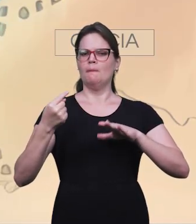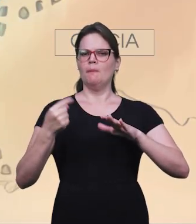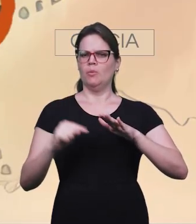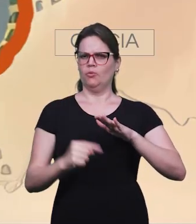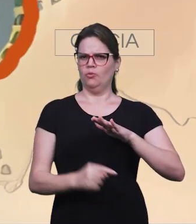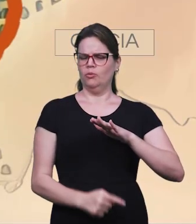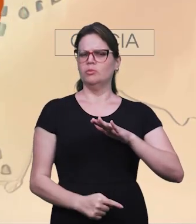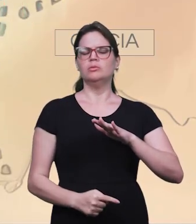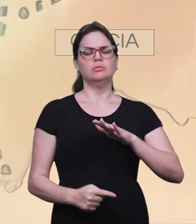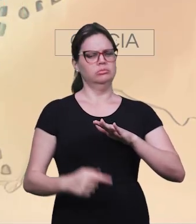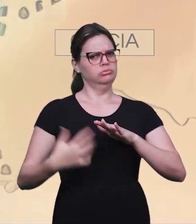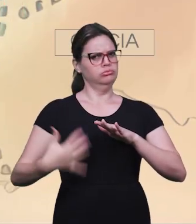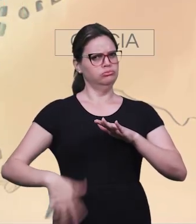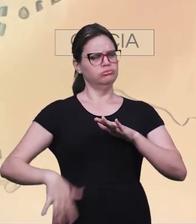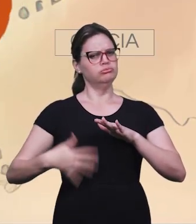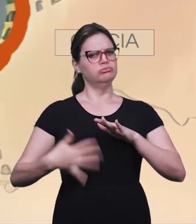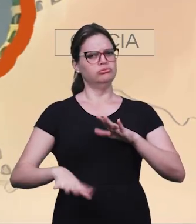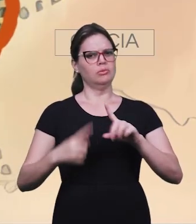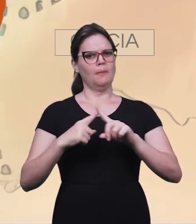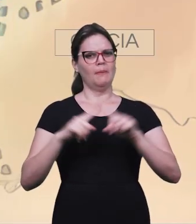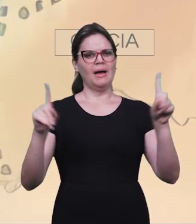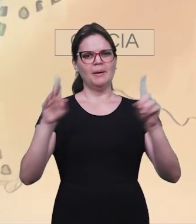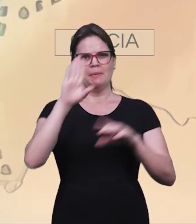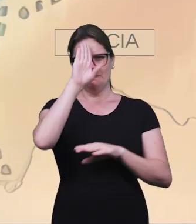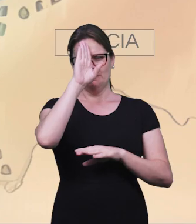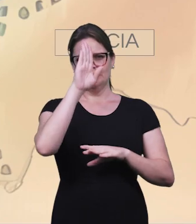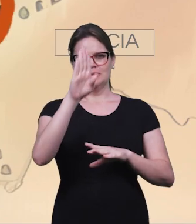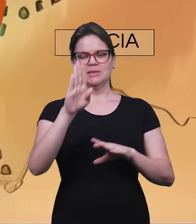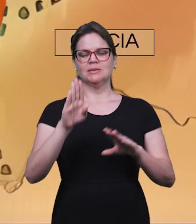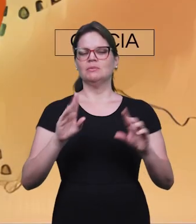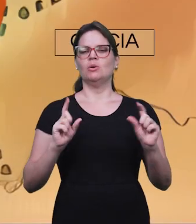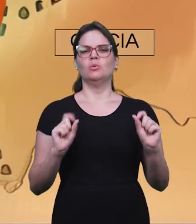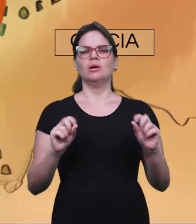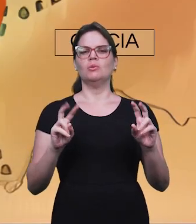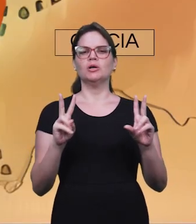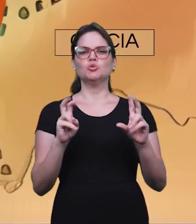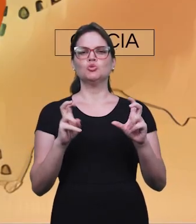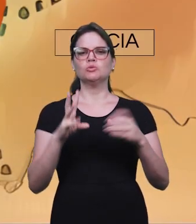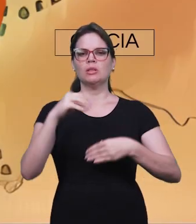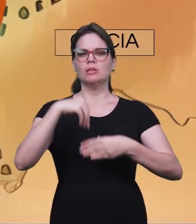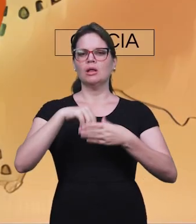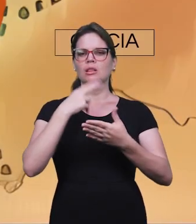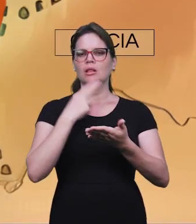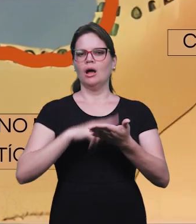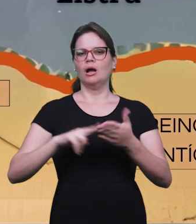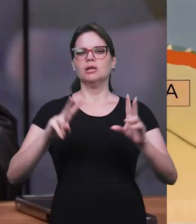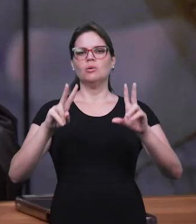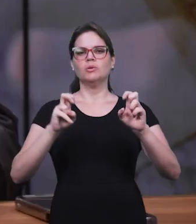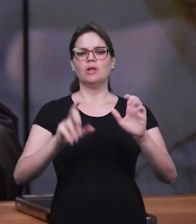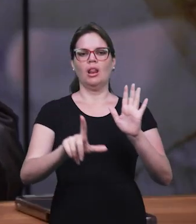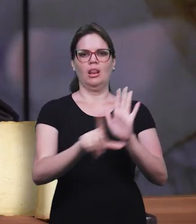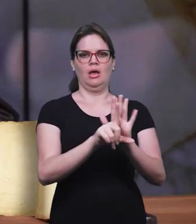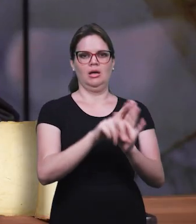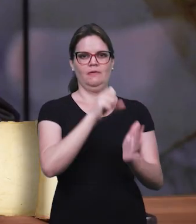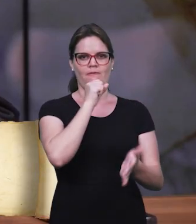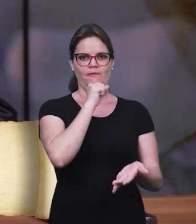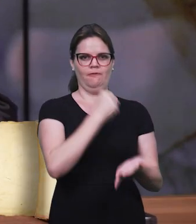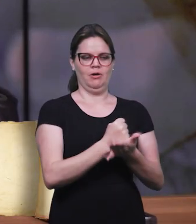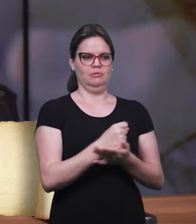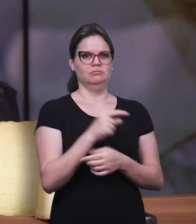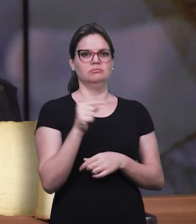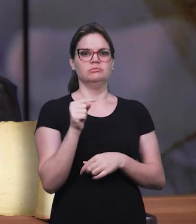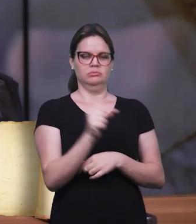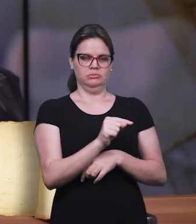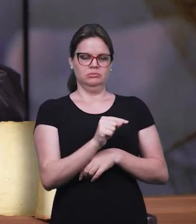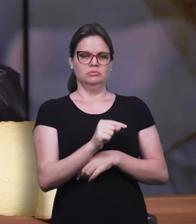principalmente envolvendo aquilo que é a lei, o Antigo Testamento.